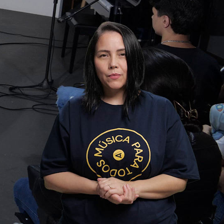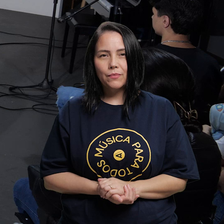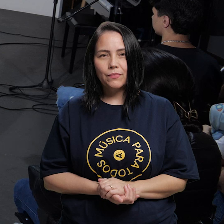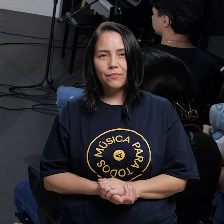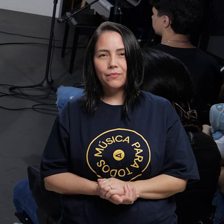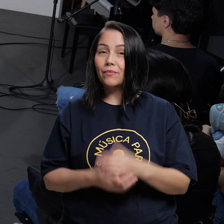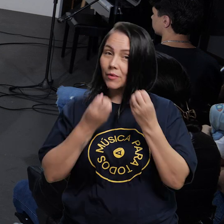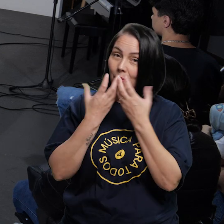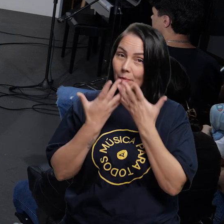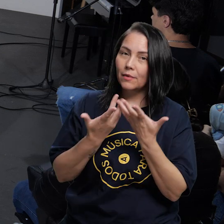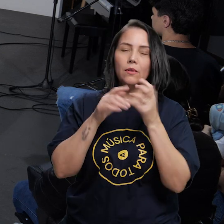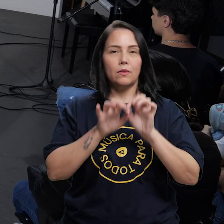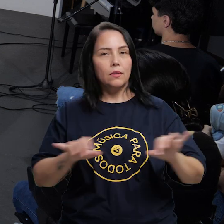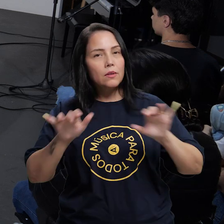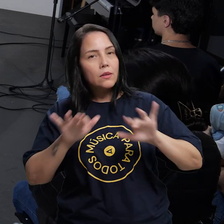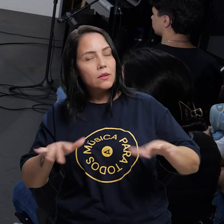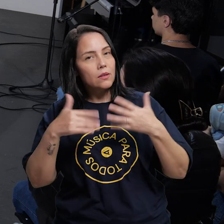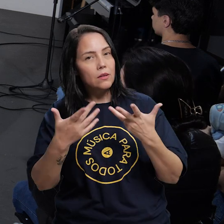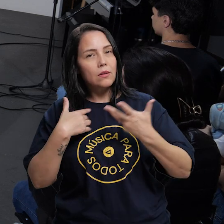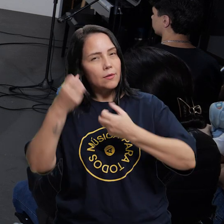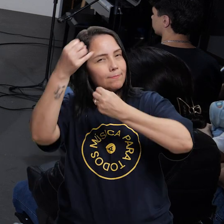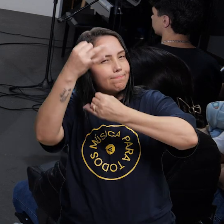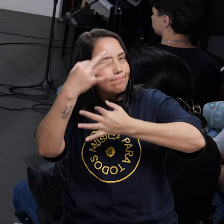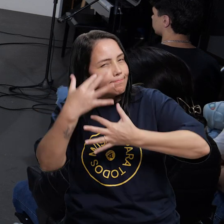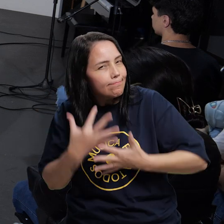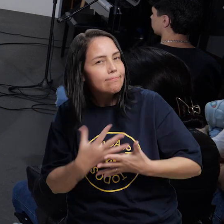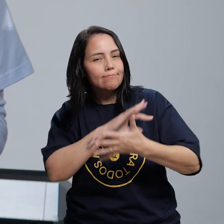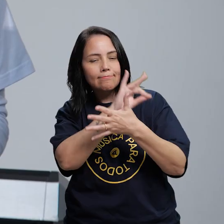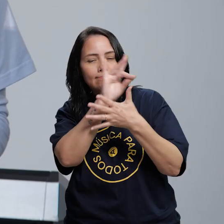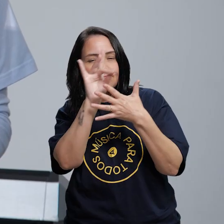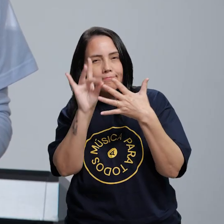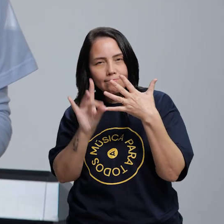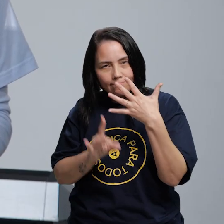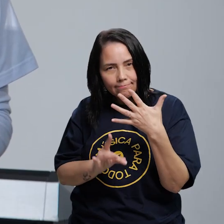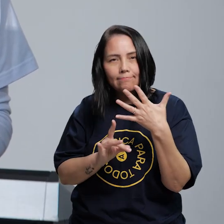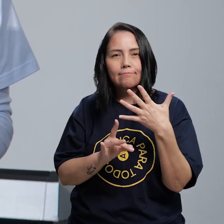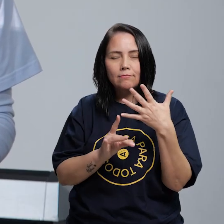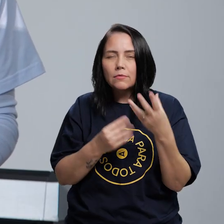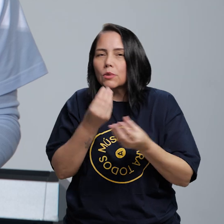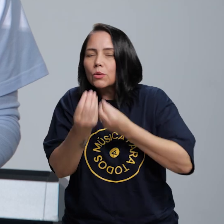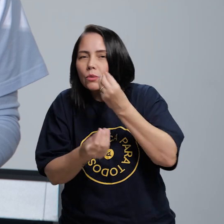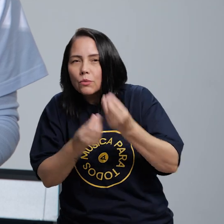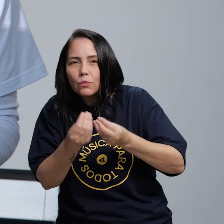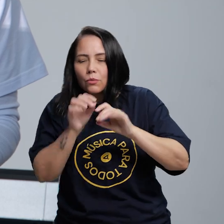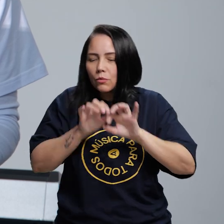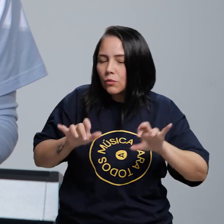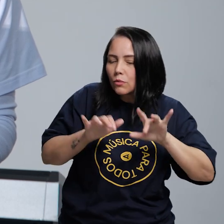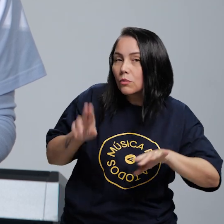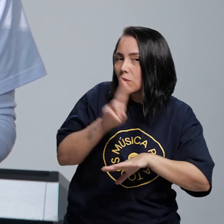Muito bem. O teclado, então, eu quero trazer hoje aqui para vocês algumas das formas que ele é bastante utilizado,